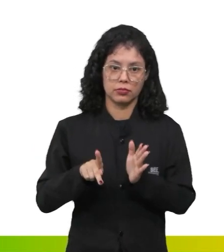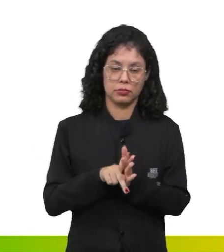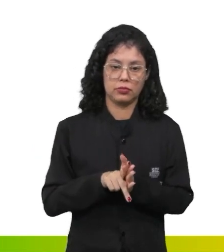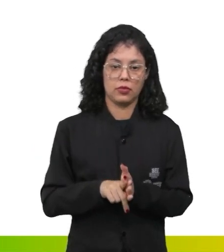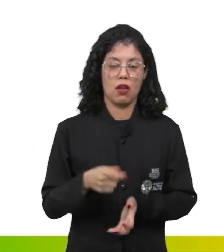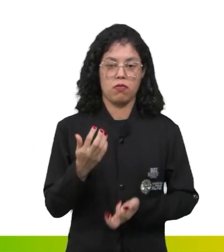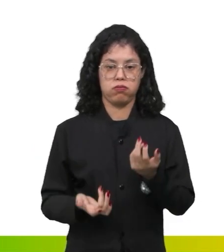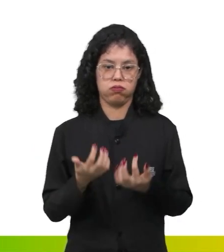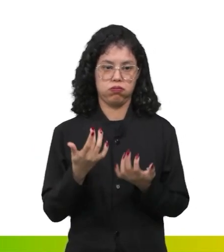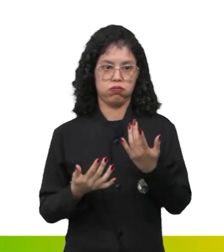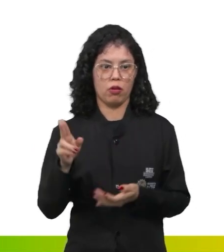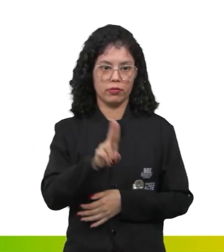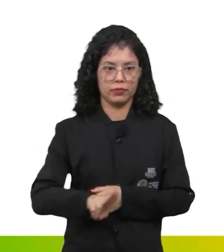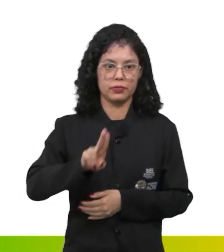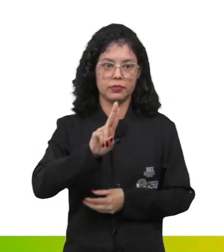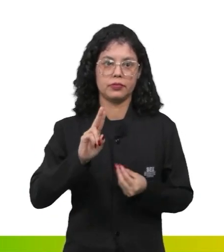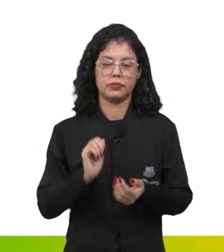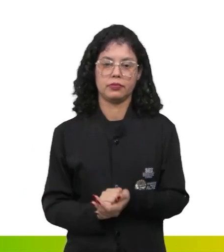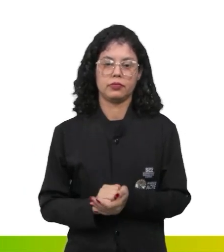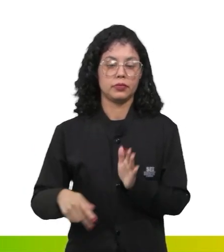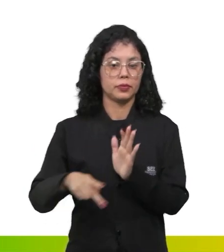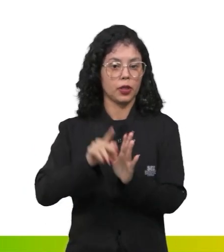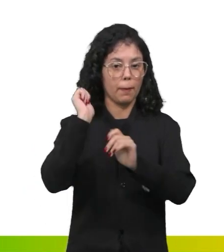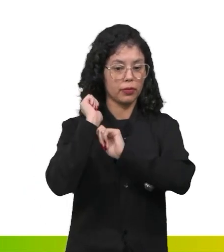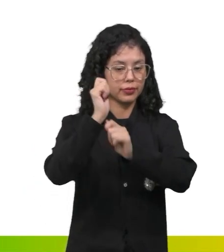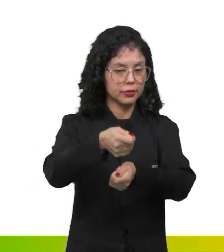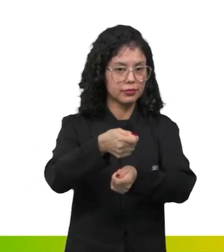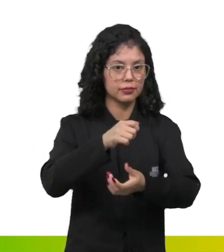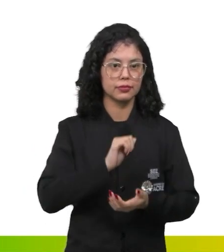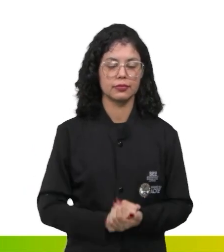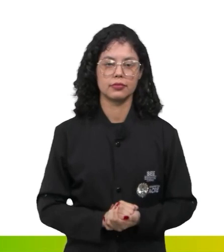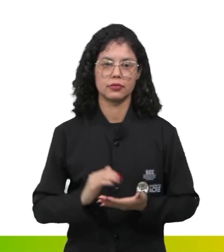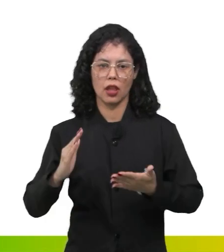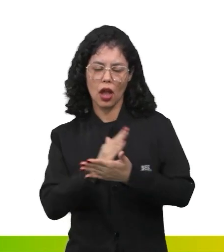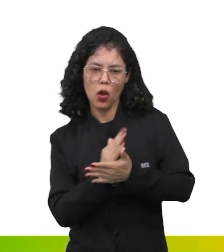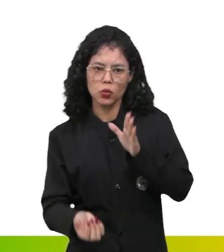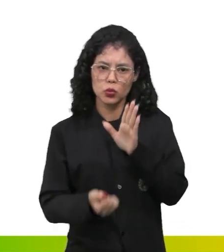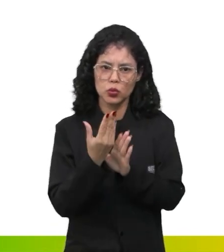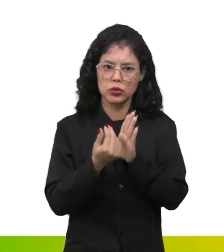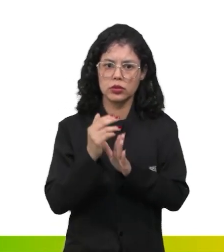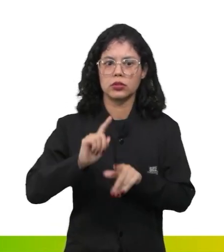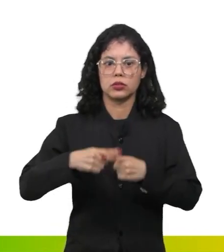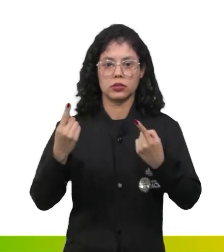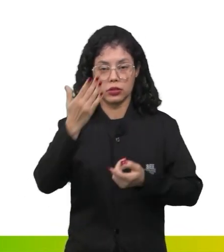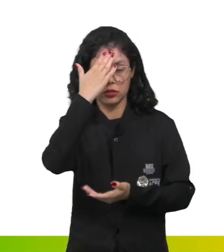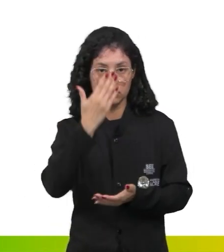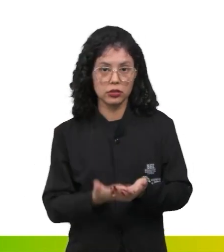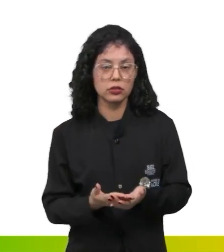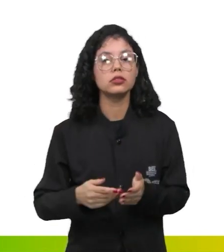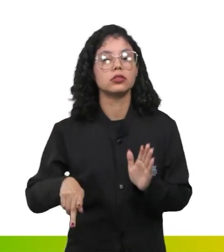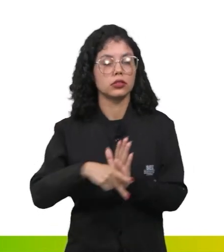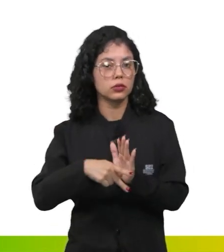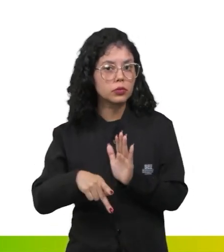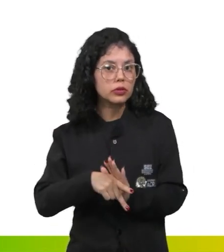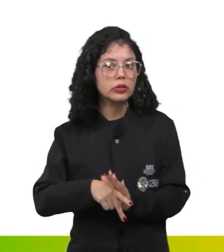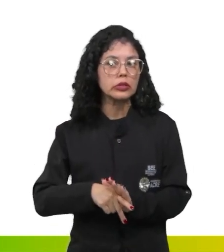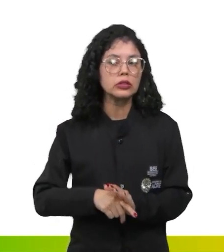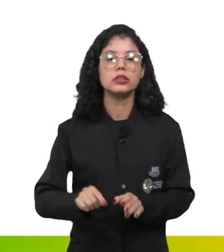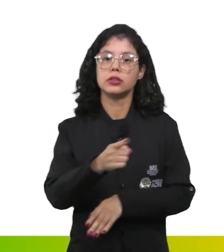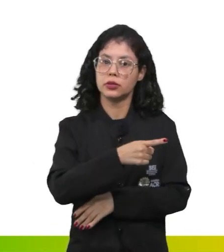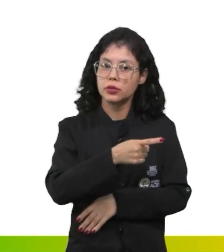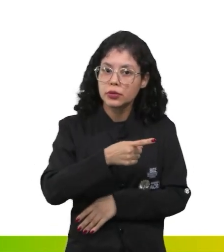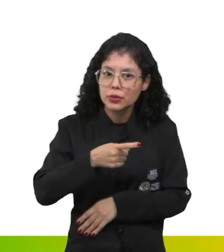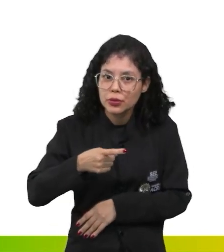cozido são utilizadas como isca para pesca. Alguns criadores, no entanto, acreditam que essas